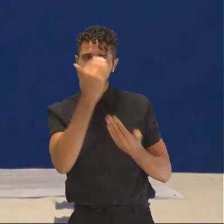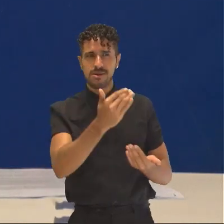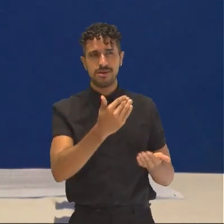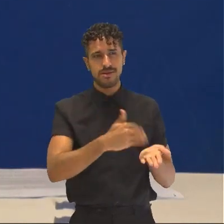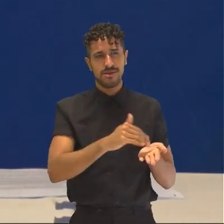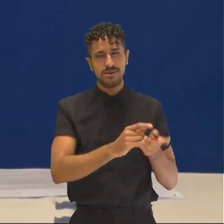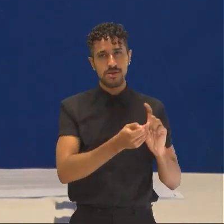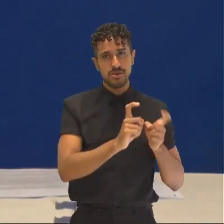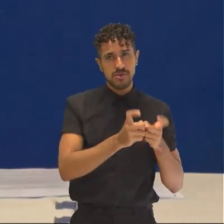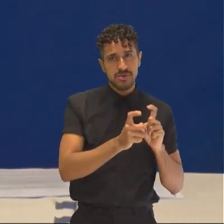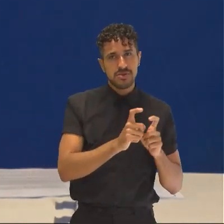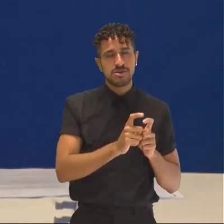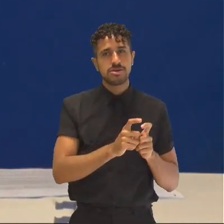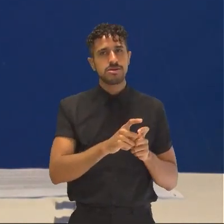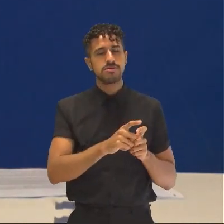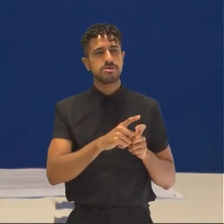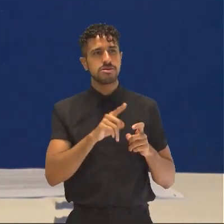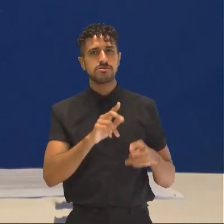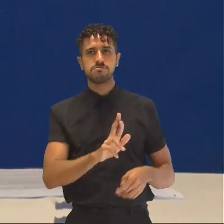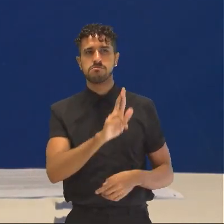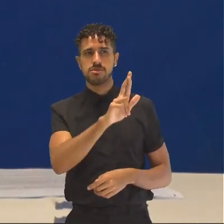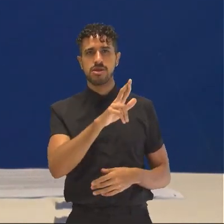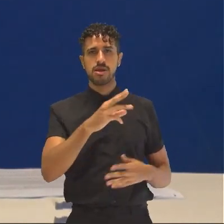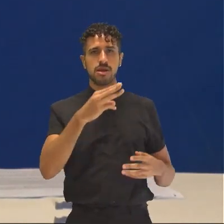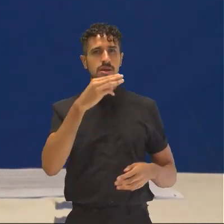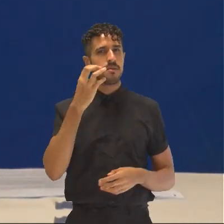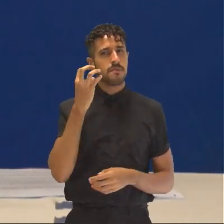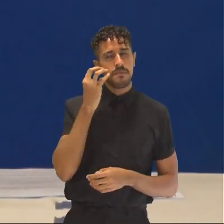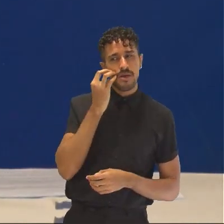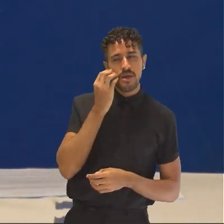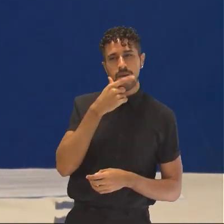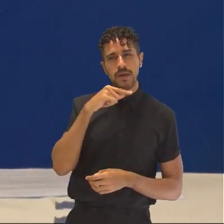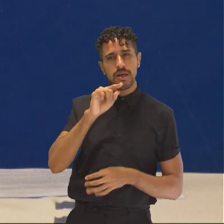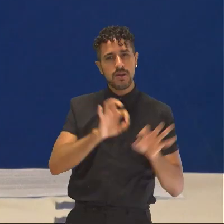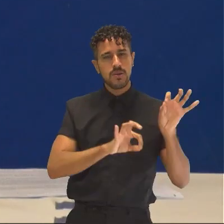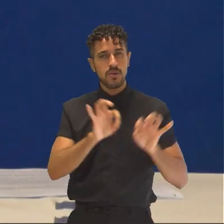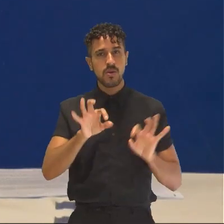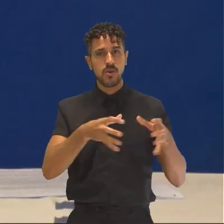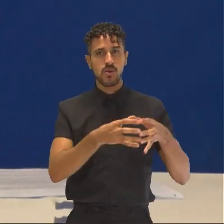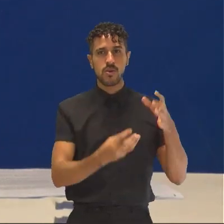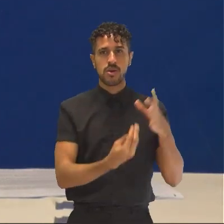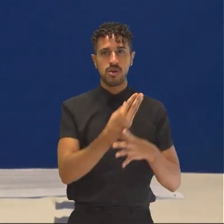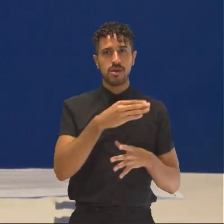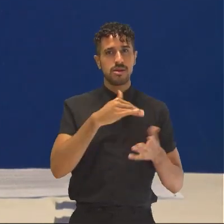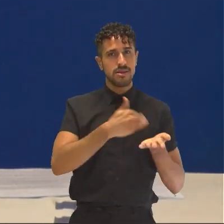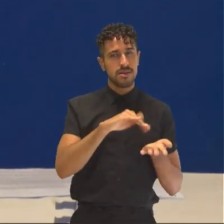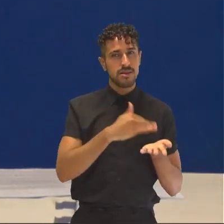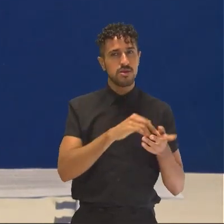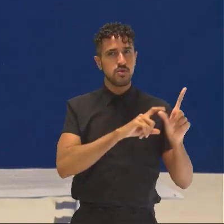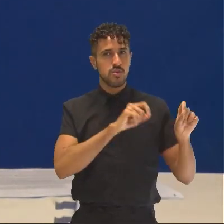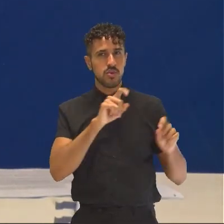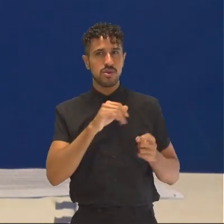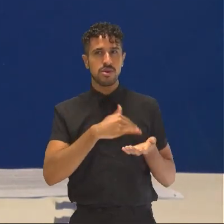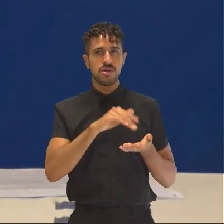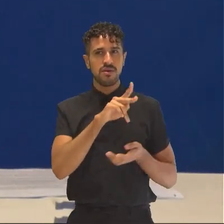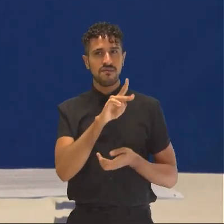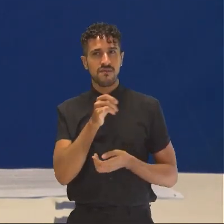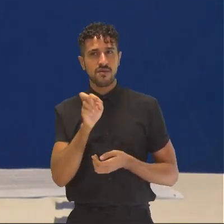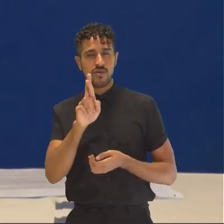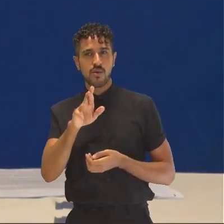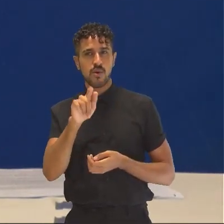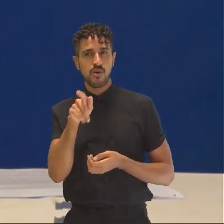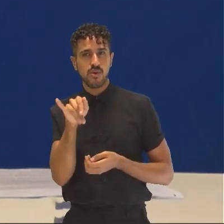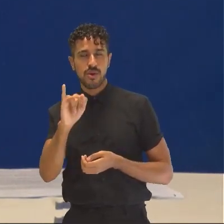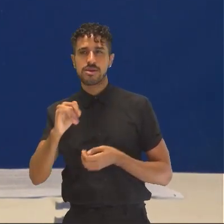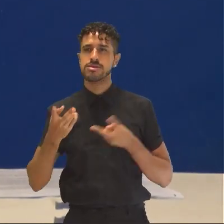Secretaria Executiva, mérito do ministro Milton Ribeiro na composição dessa secretaria, na escolha do secretário Vitor Godoy,